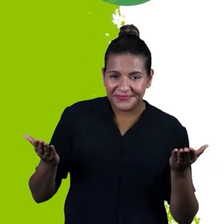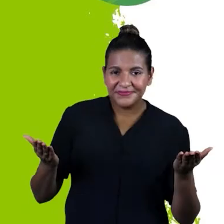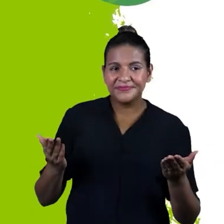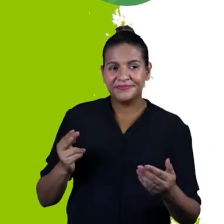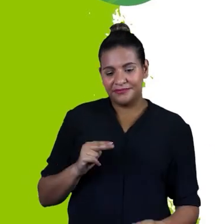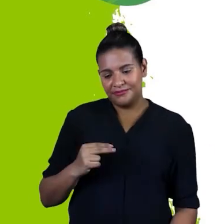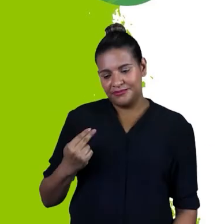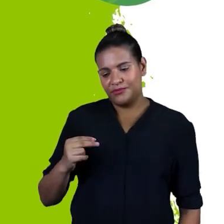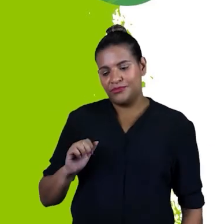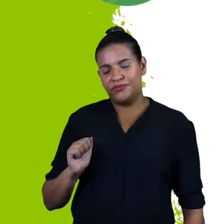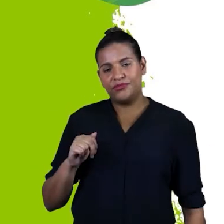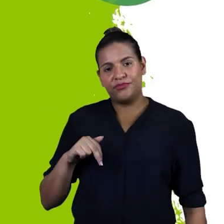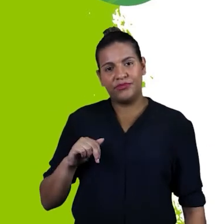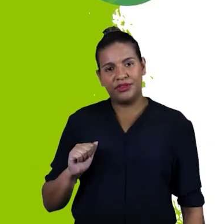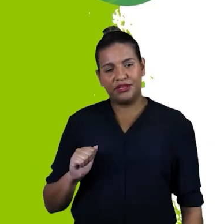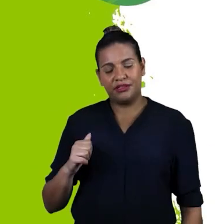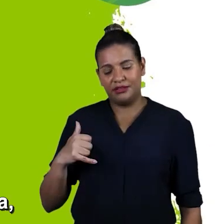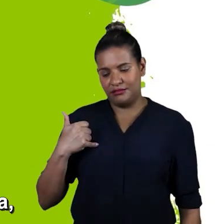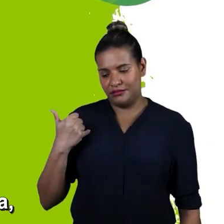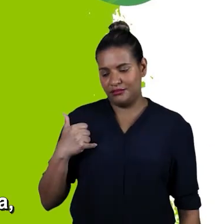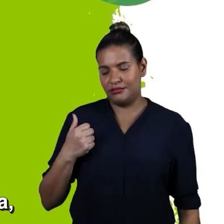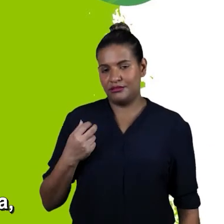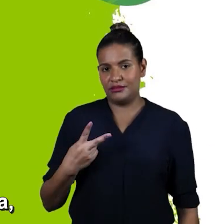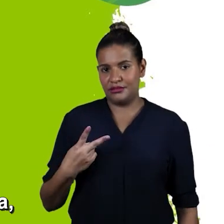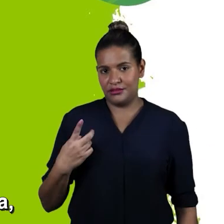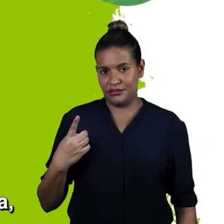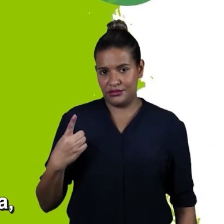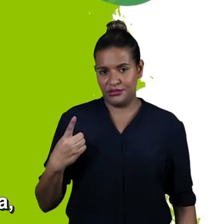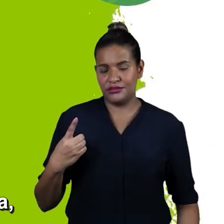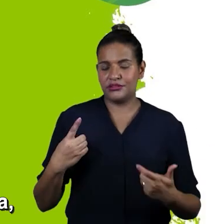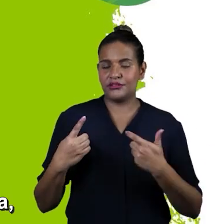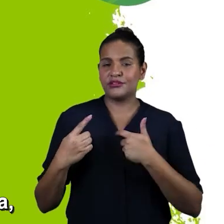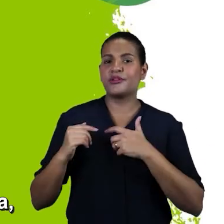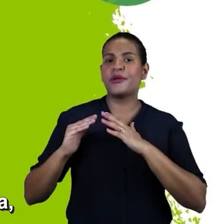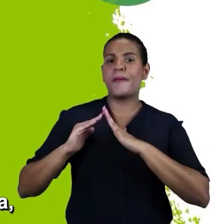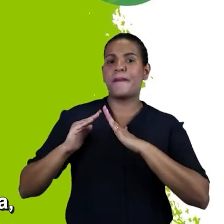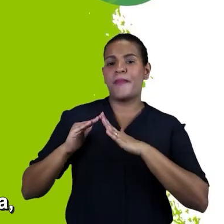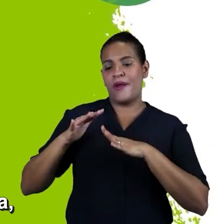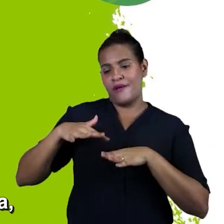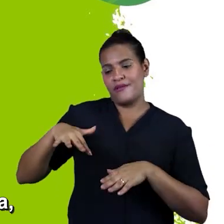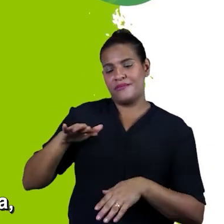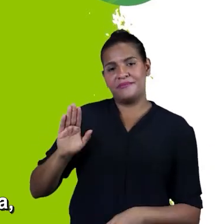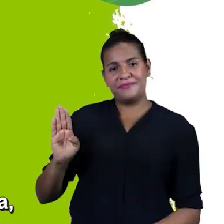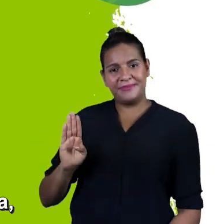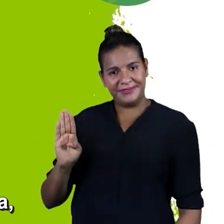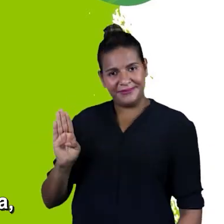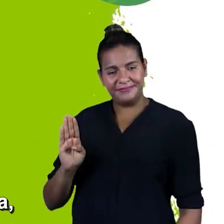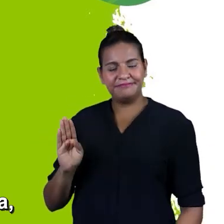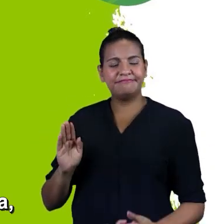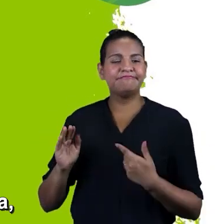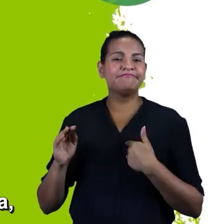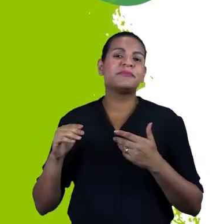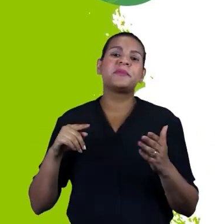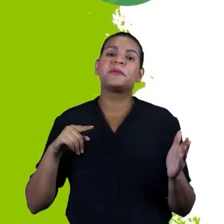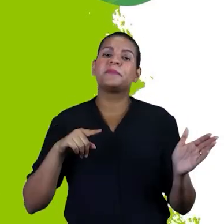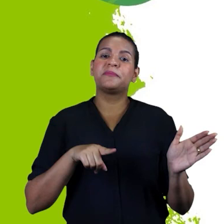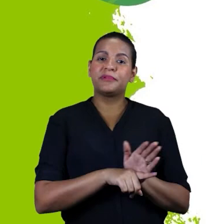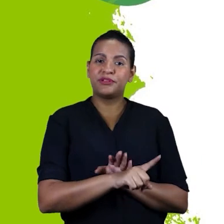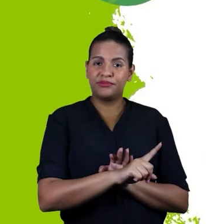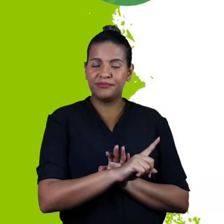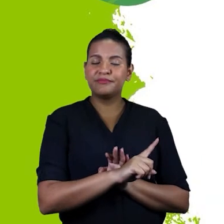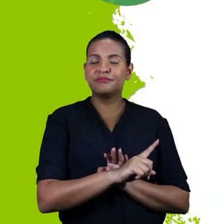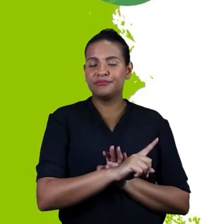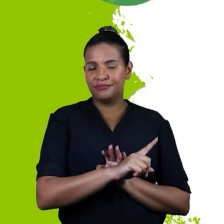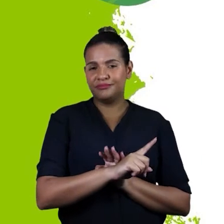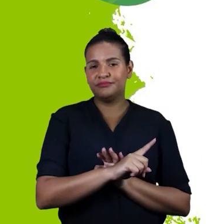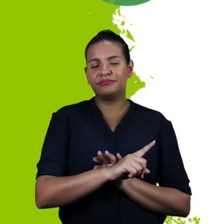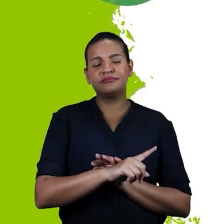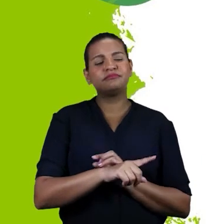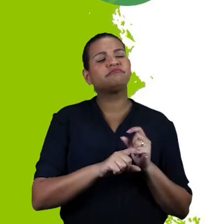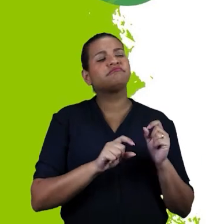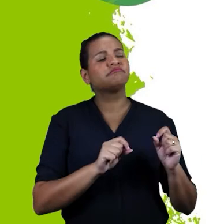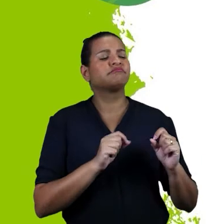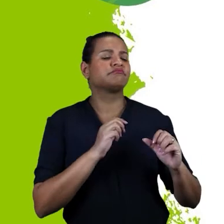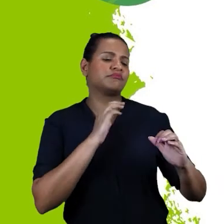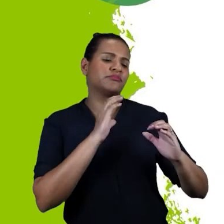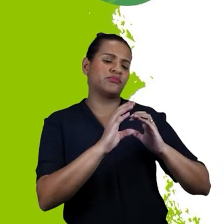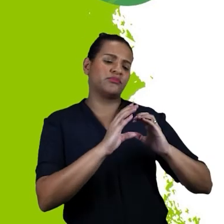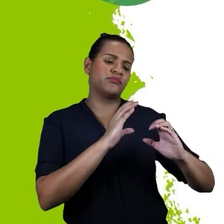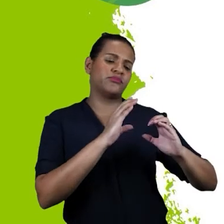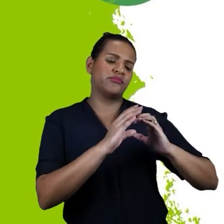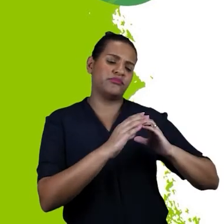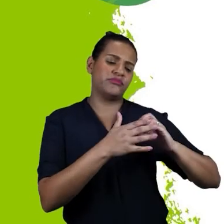Boa tarde, pessoal. Meu nome é Ana Carolina, tenho 21 anos, moro no Maitinga. E eu queria perguntar para o